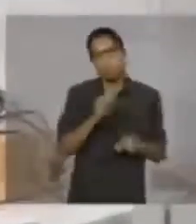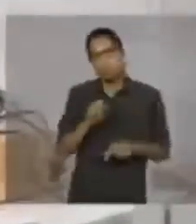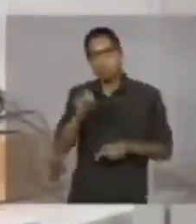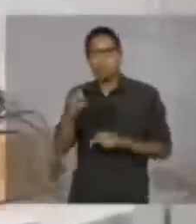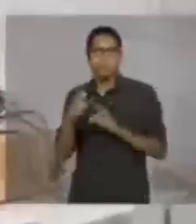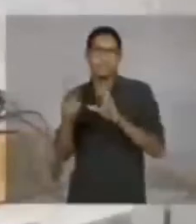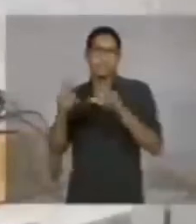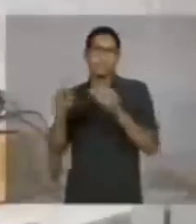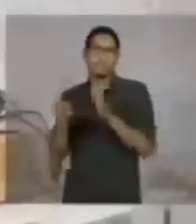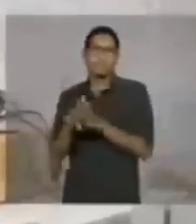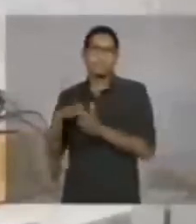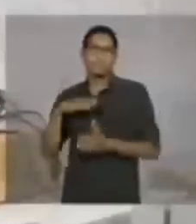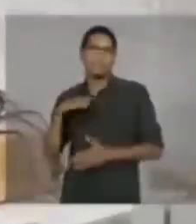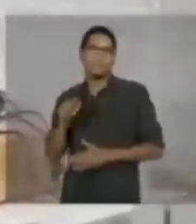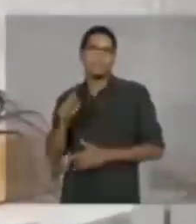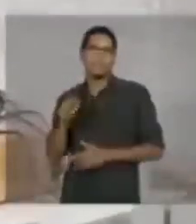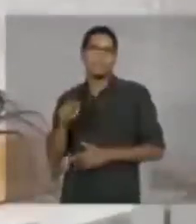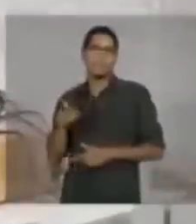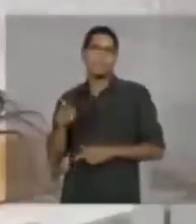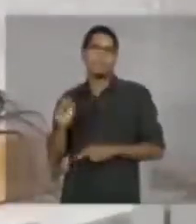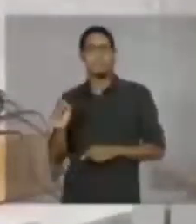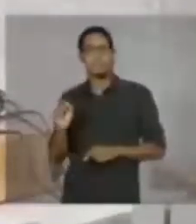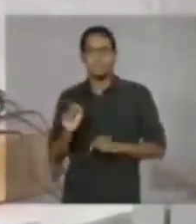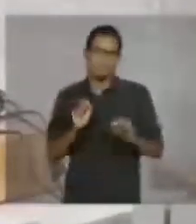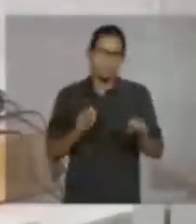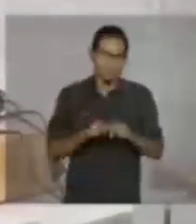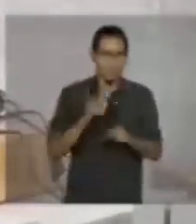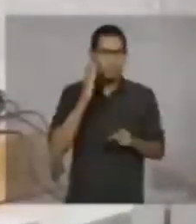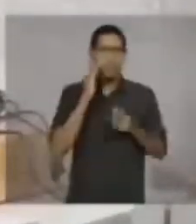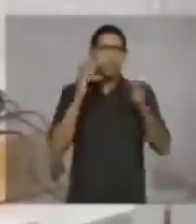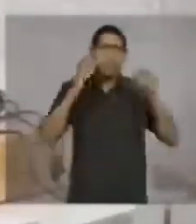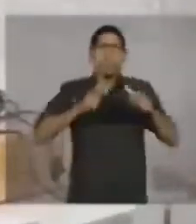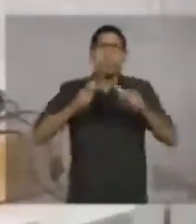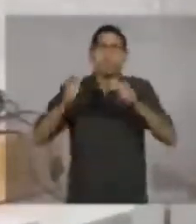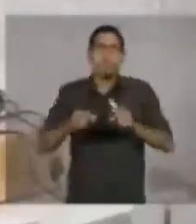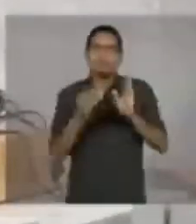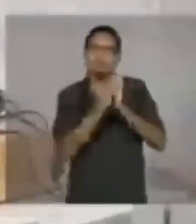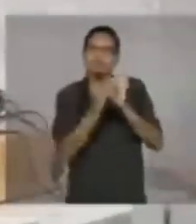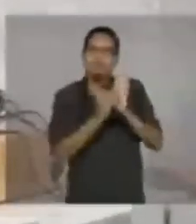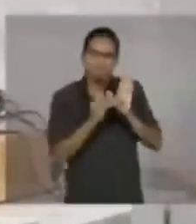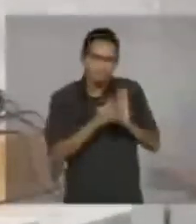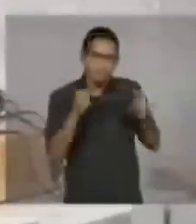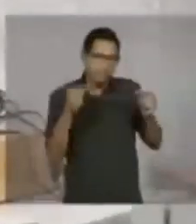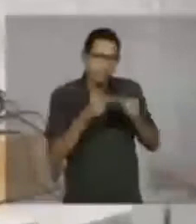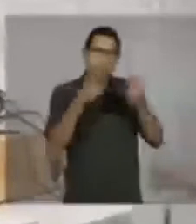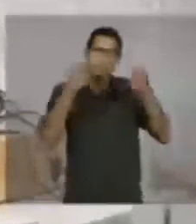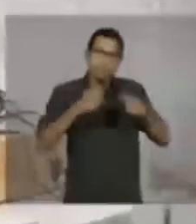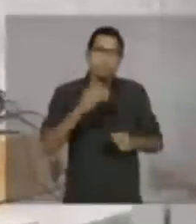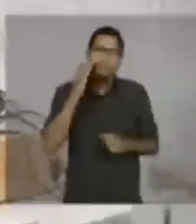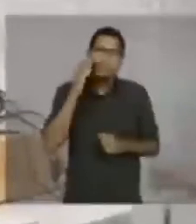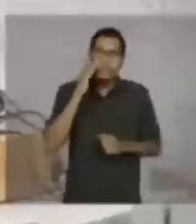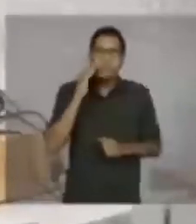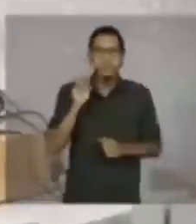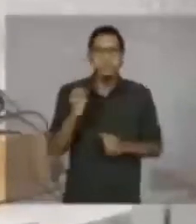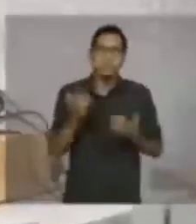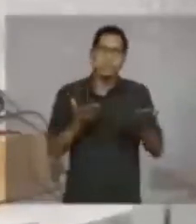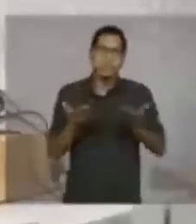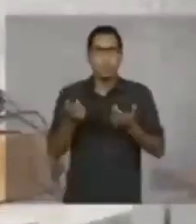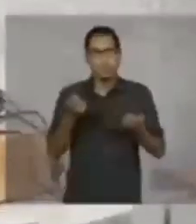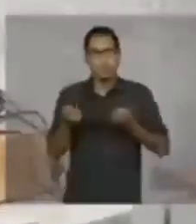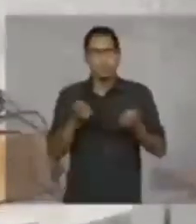Ademar. Então, definitivamente, a regionalização do gasto precisa estar presente na etapa da execução orçamentária. Na